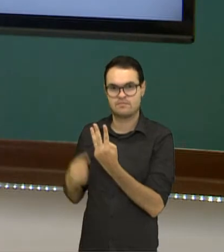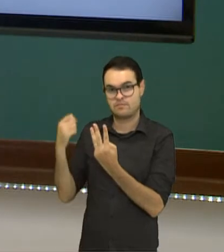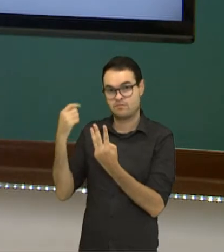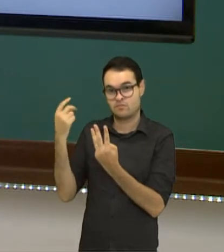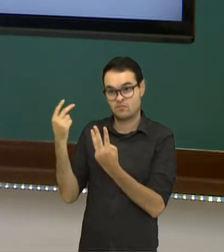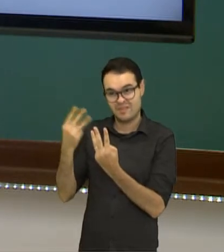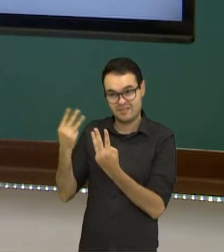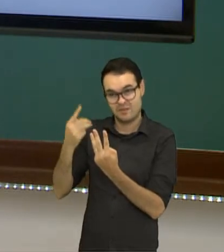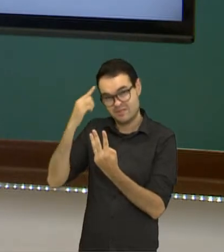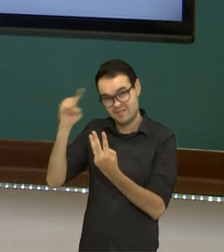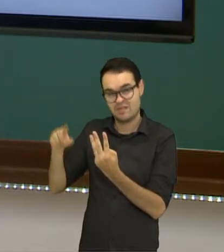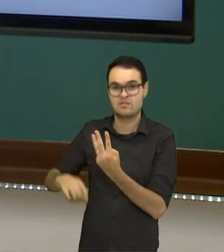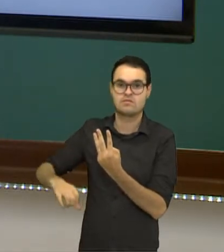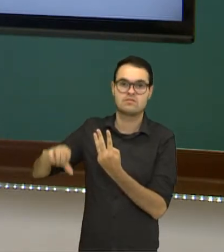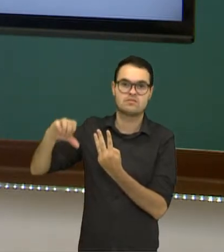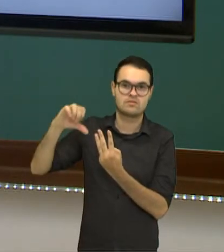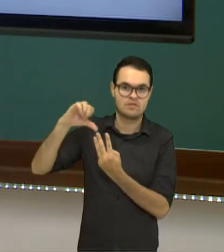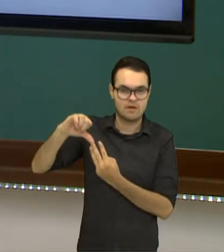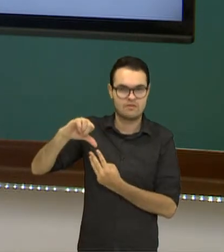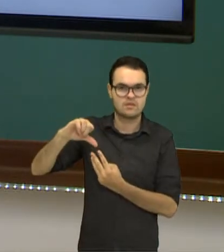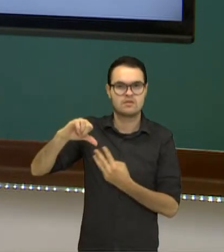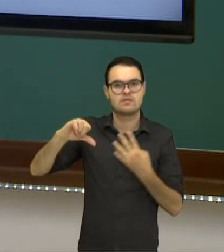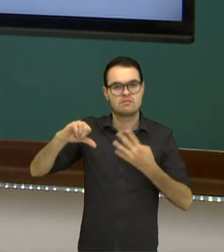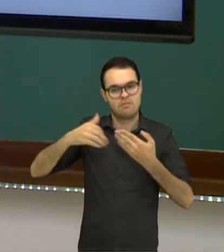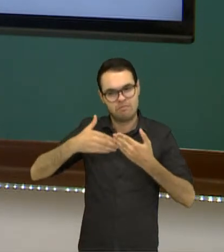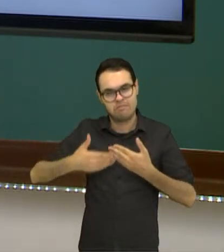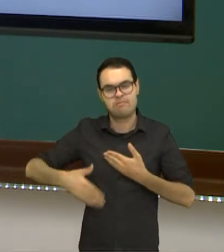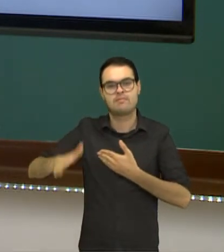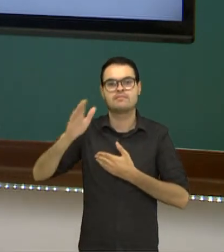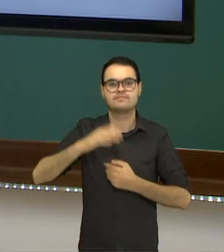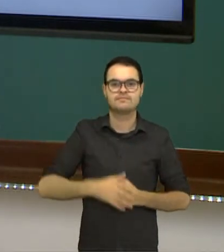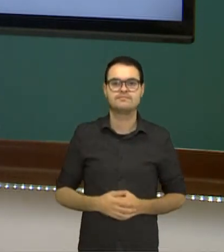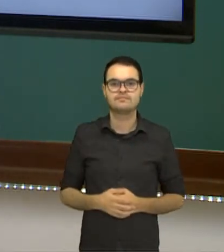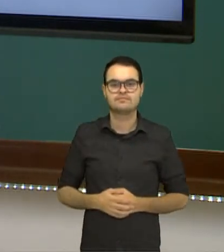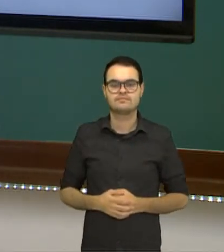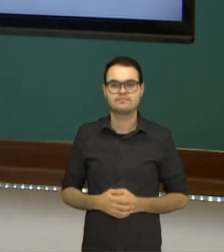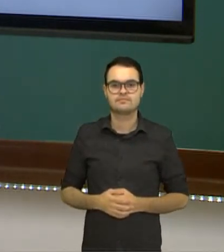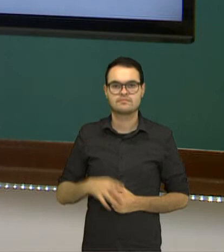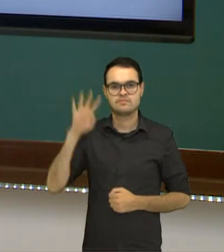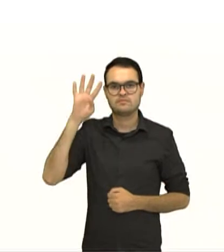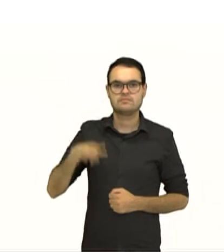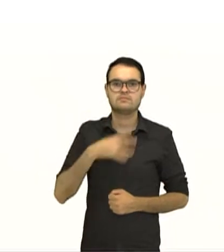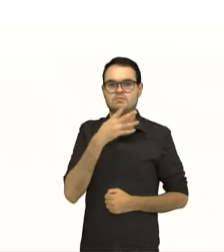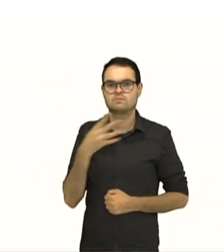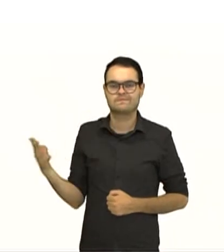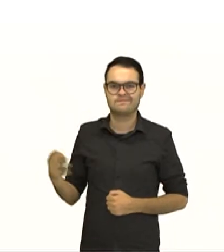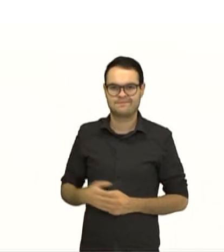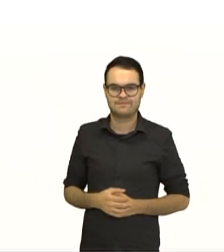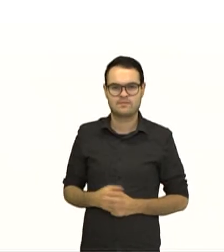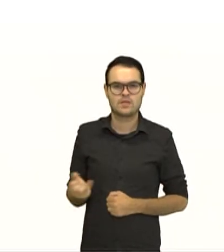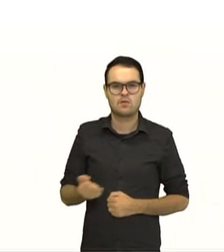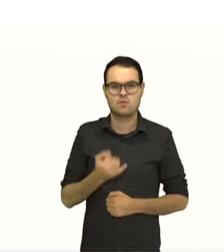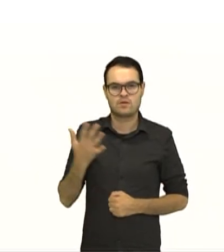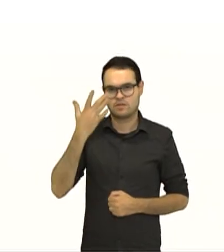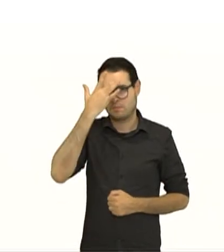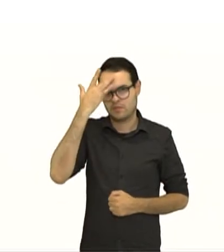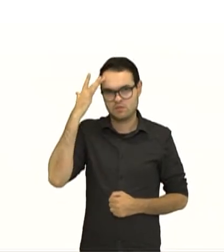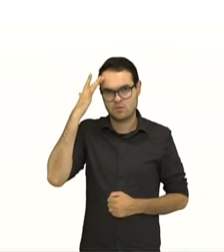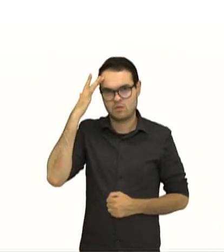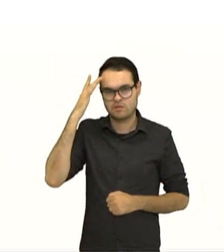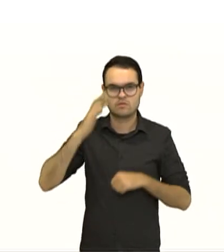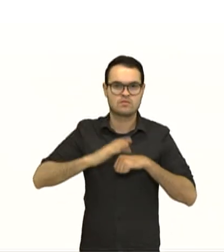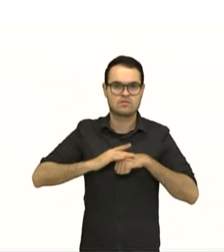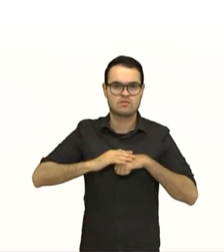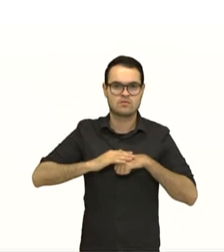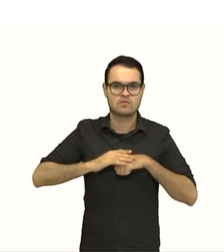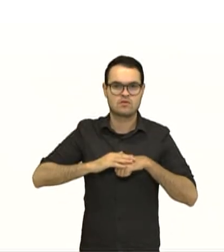pessoas. E assim sucessivamente. O que que vai acontecer? Observe esse quadro aqui, ó. Quantas pessoas estariam